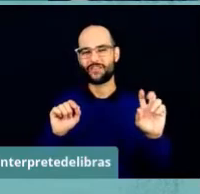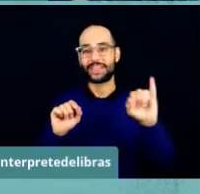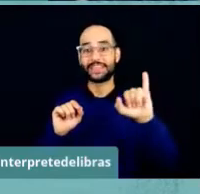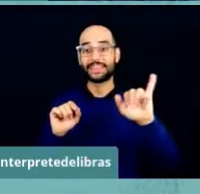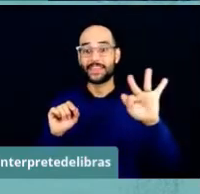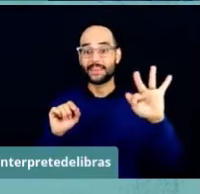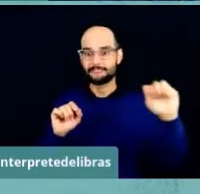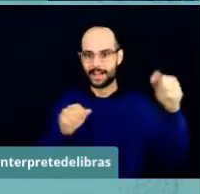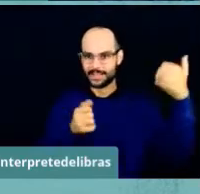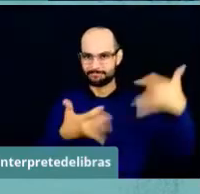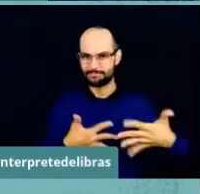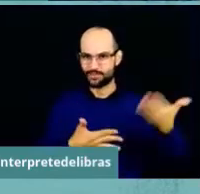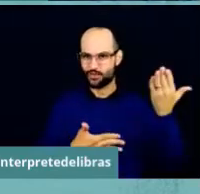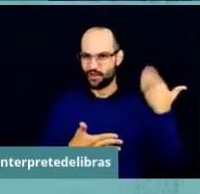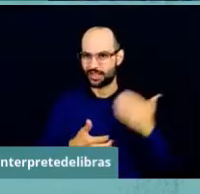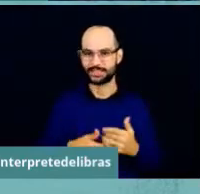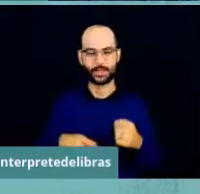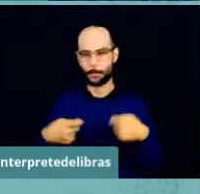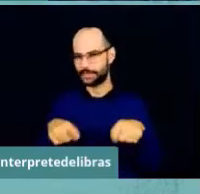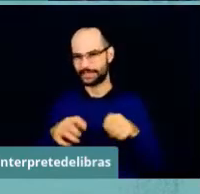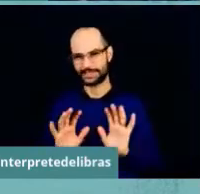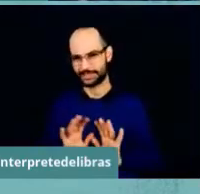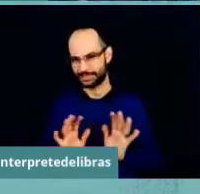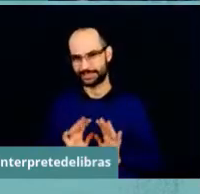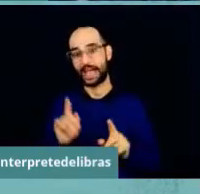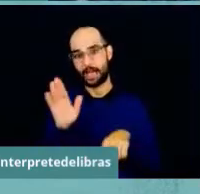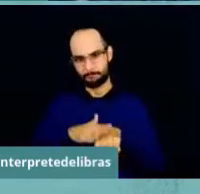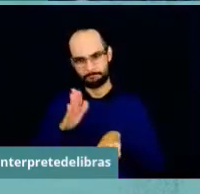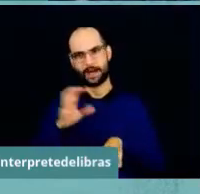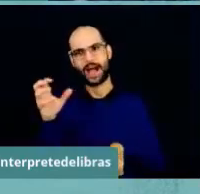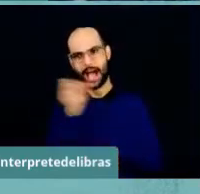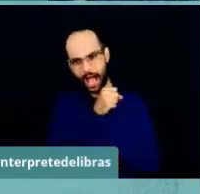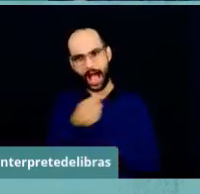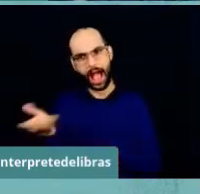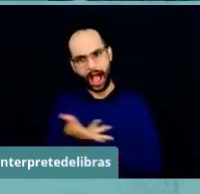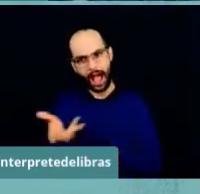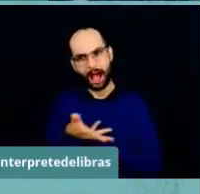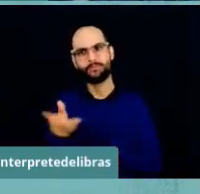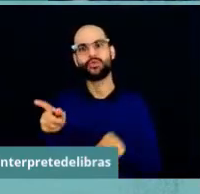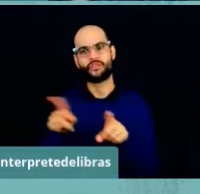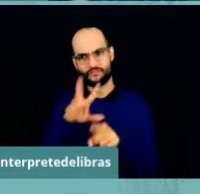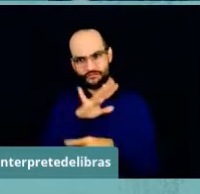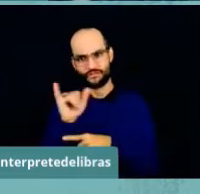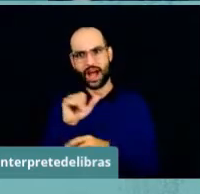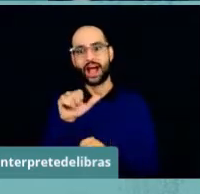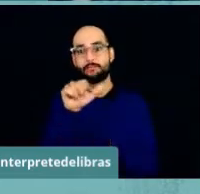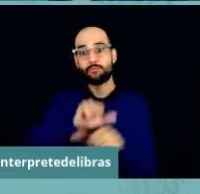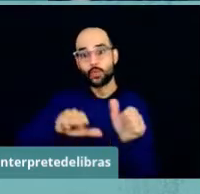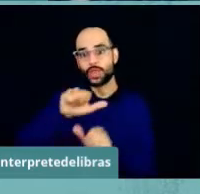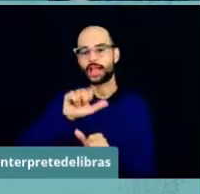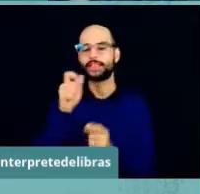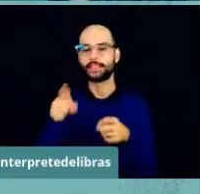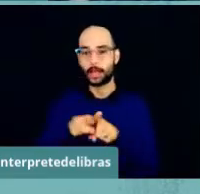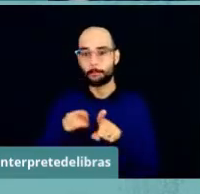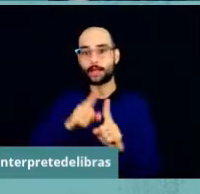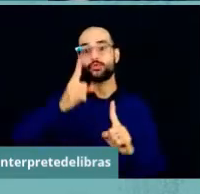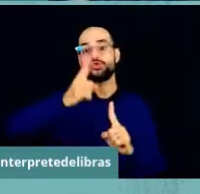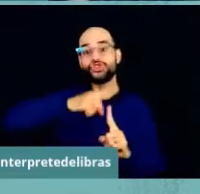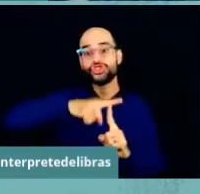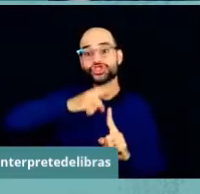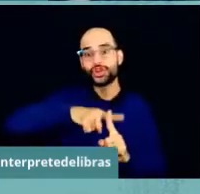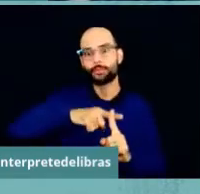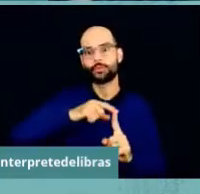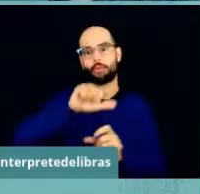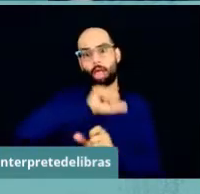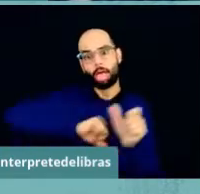rápida, além de serem vacinas também mais rápidas de serem atualizadas, porque basta, então, eu